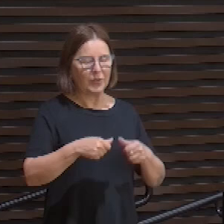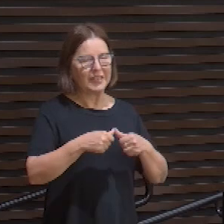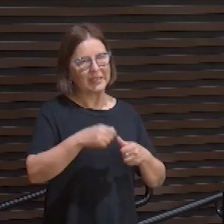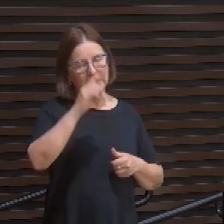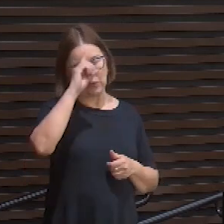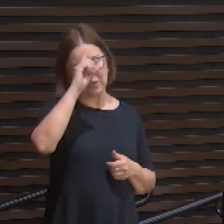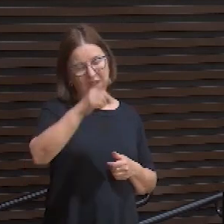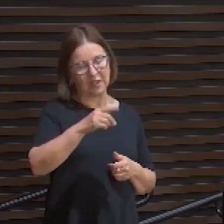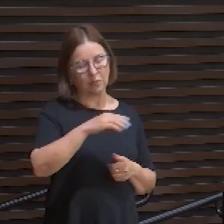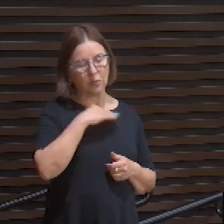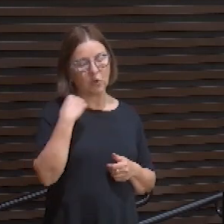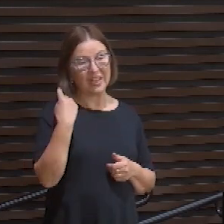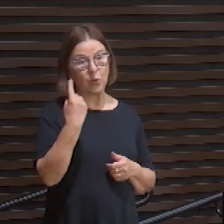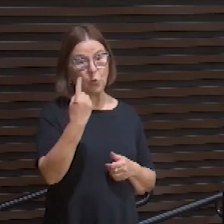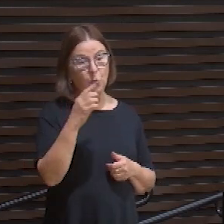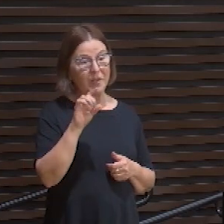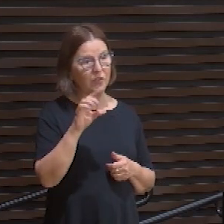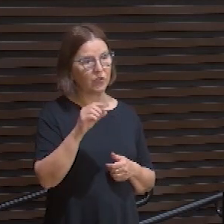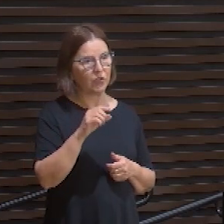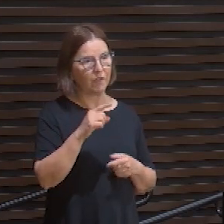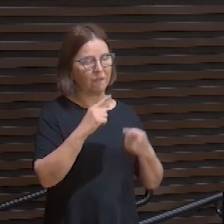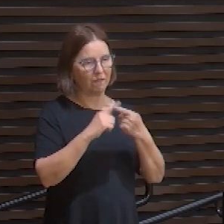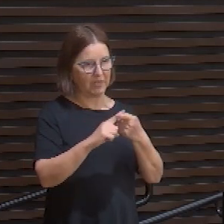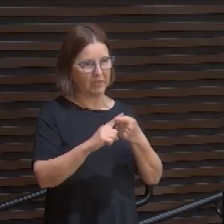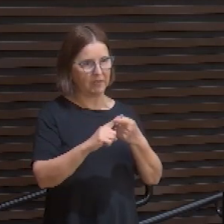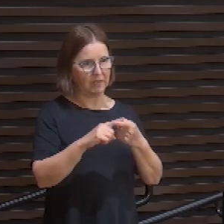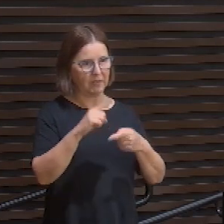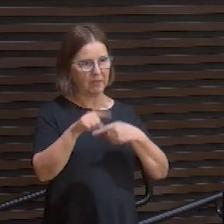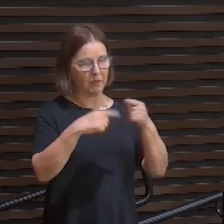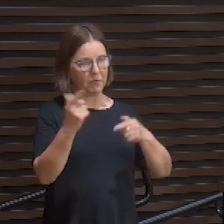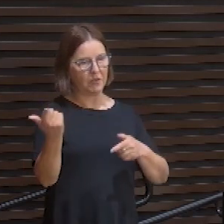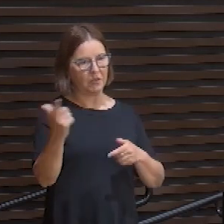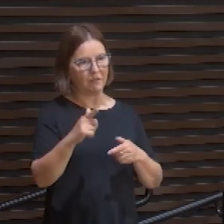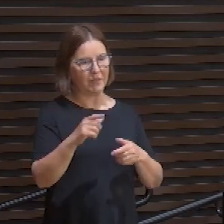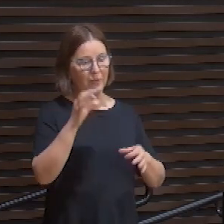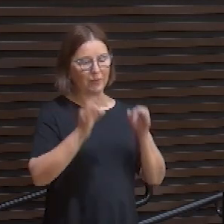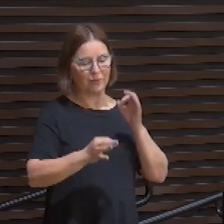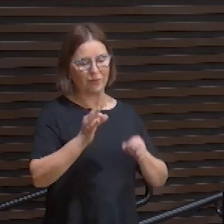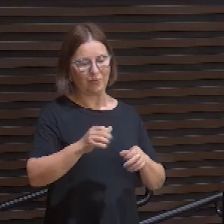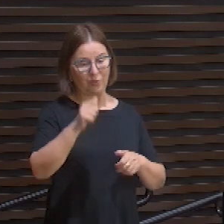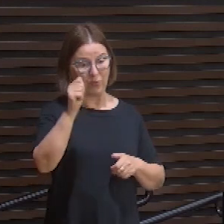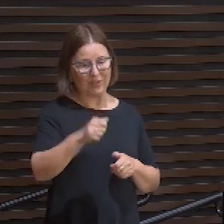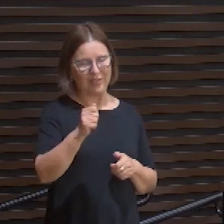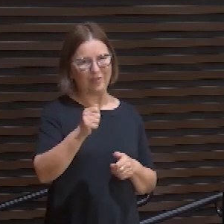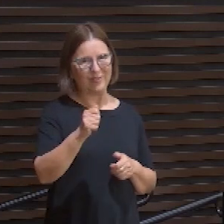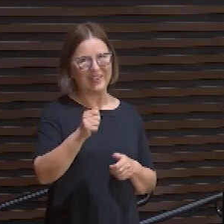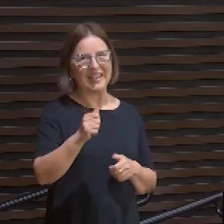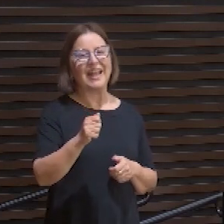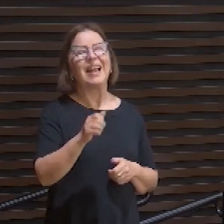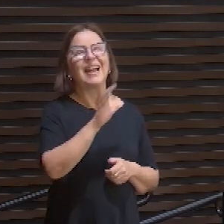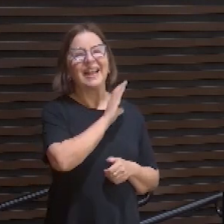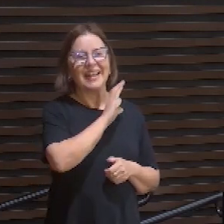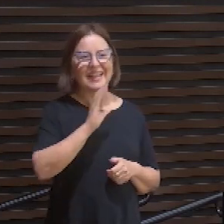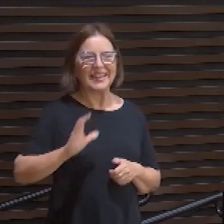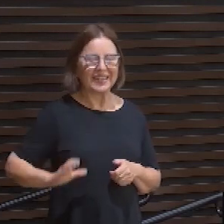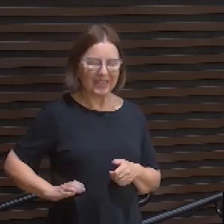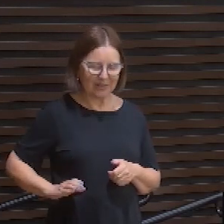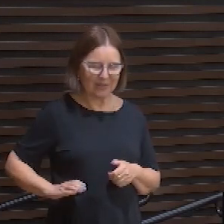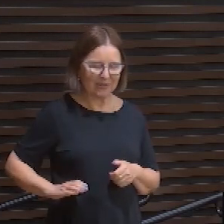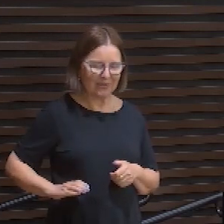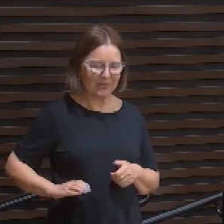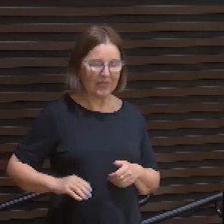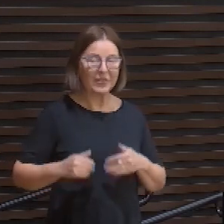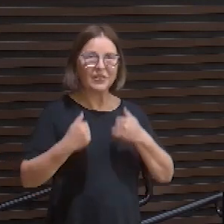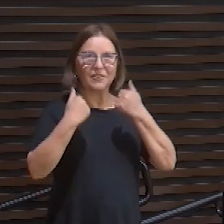vindo depois disso o juízo, assim também Cristo, tendo se